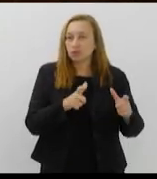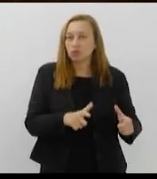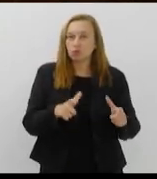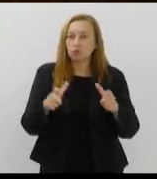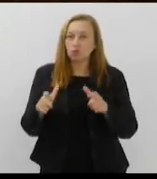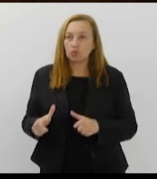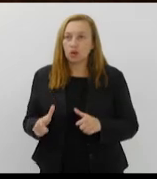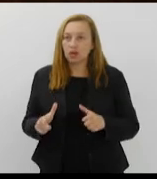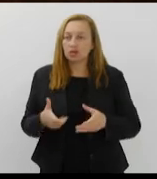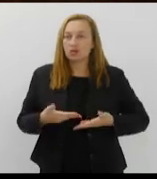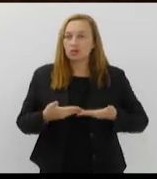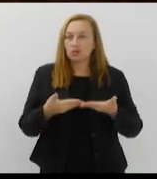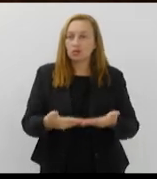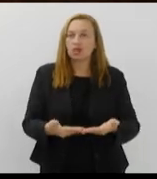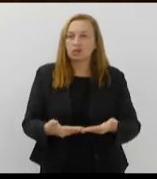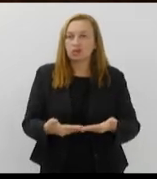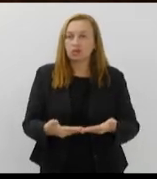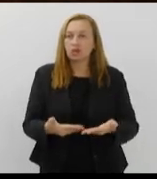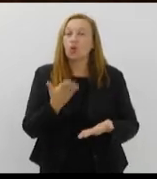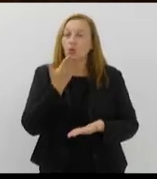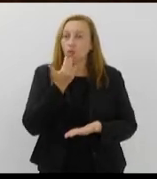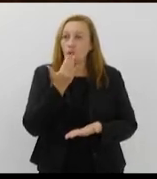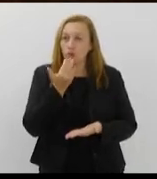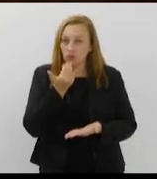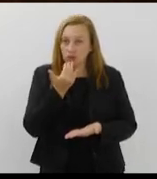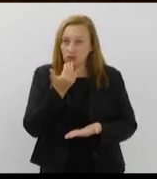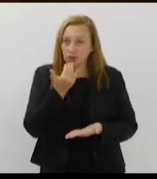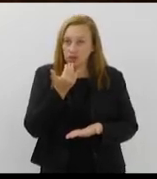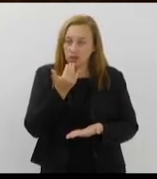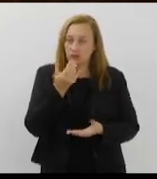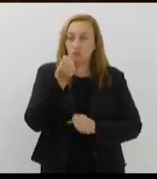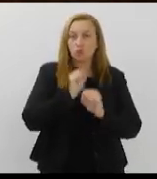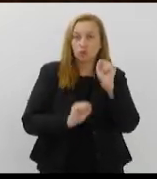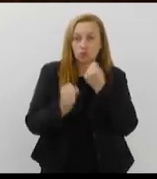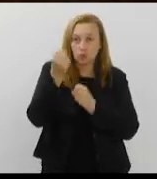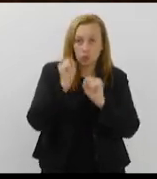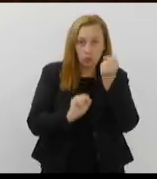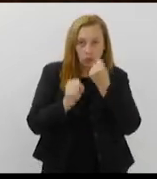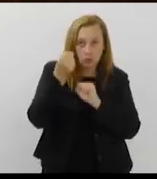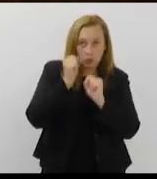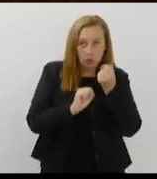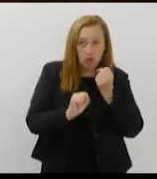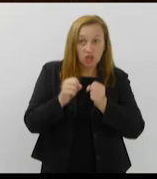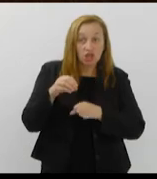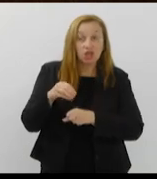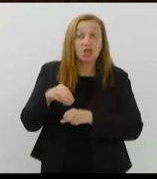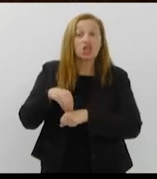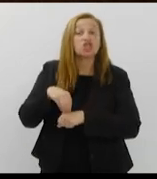que fornecem comidas que são processadas, eles indiquem